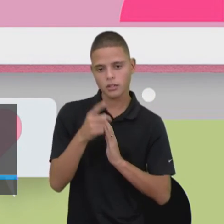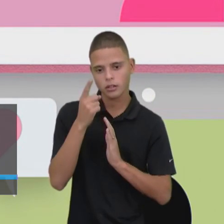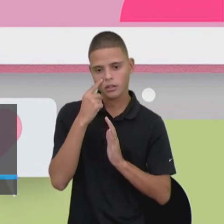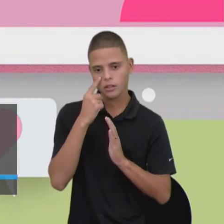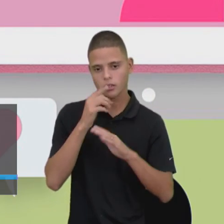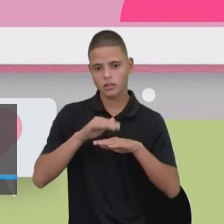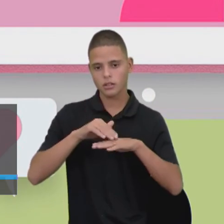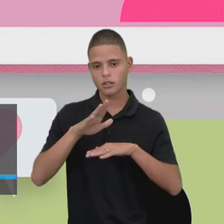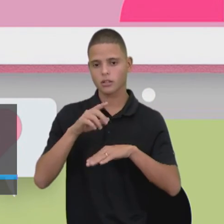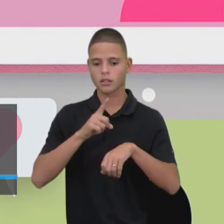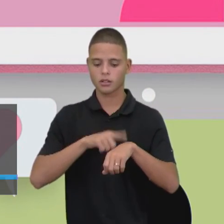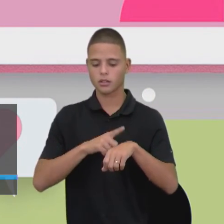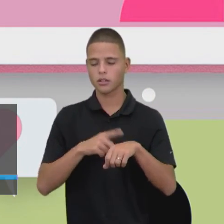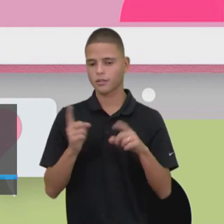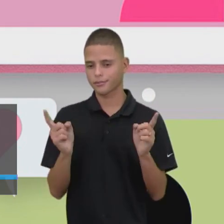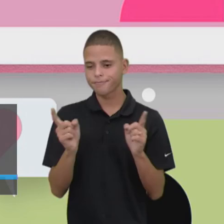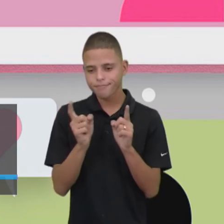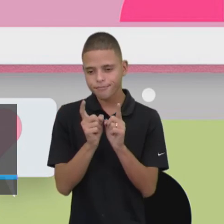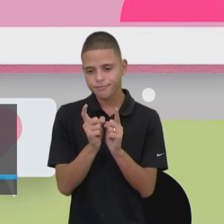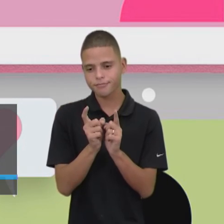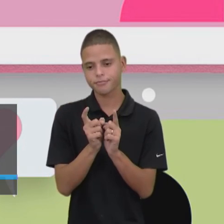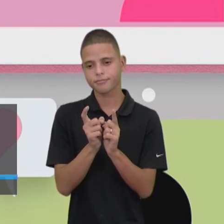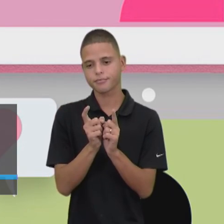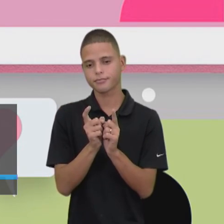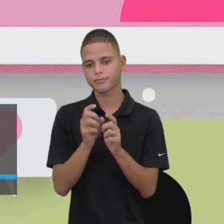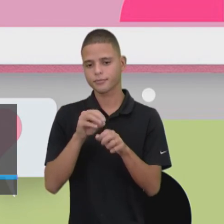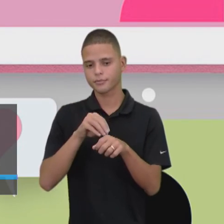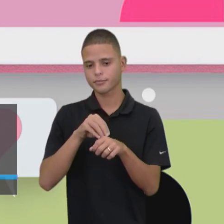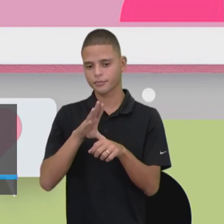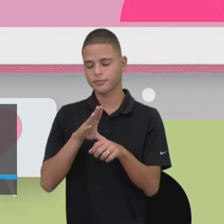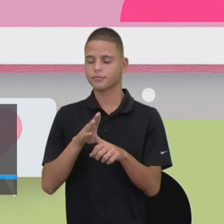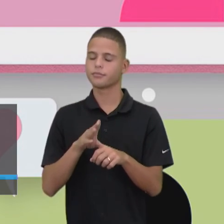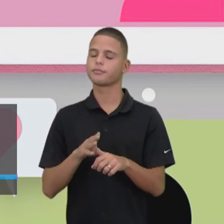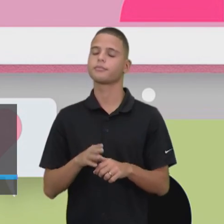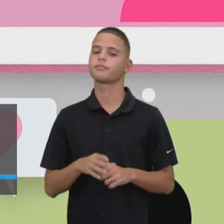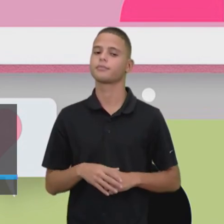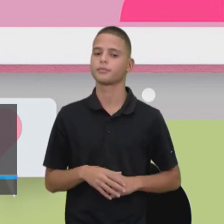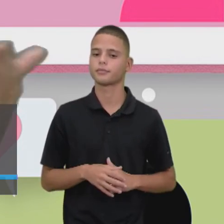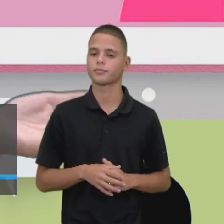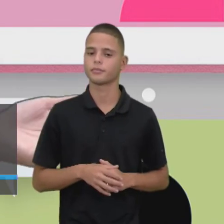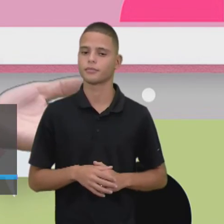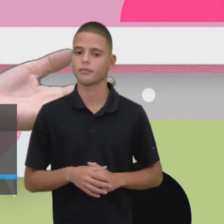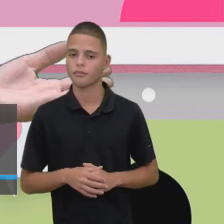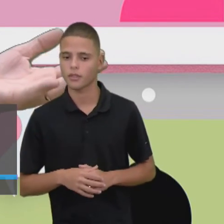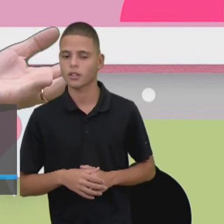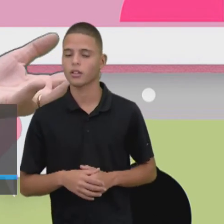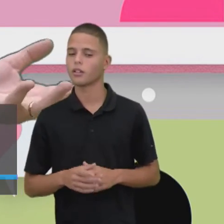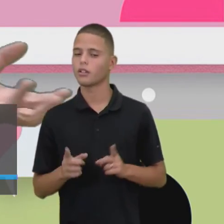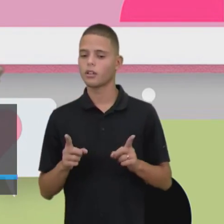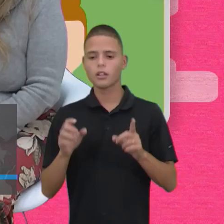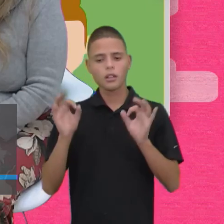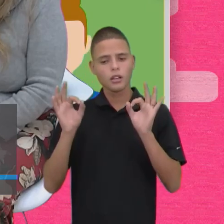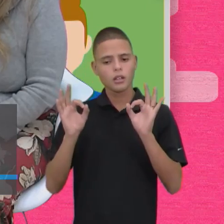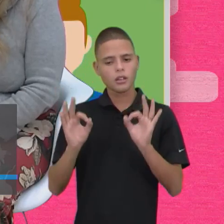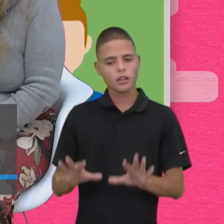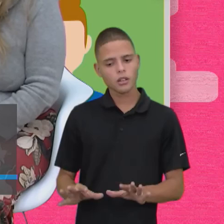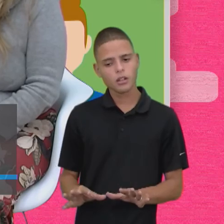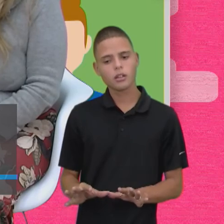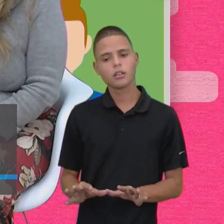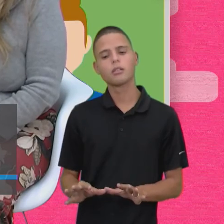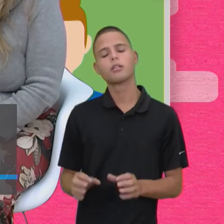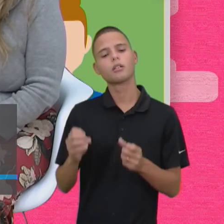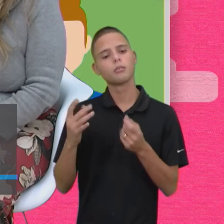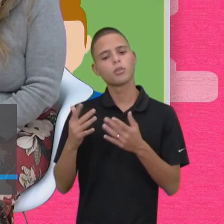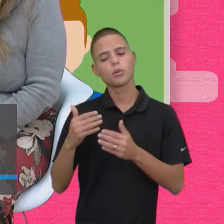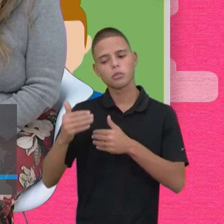gente tem um tempinho curtinho aqui na nossa aula. Fica como dica aí, nutrição estética para vocês terminarem. Mas falou um pouquinho do processo de criação, né?